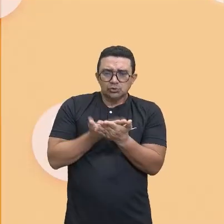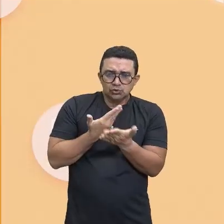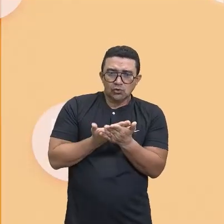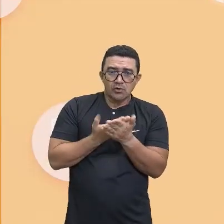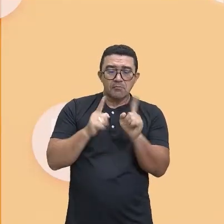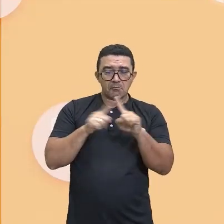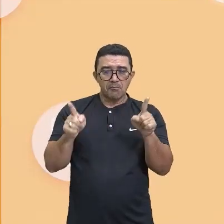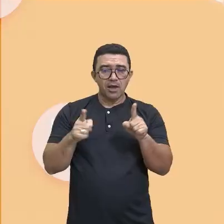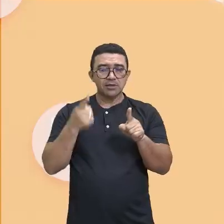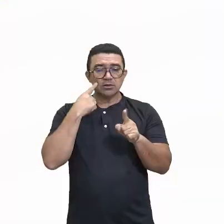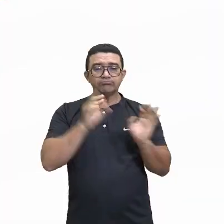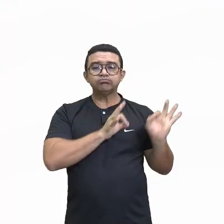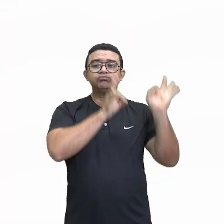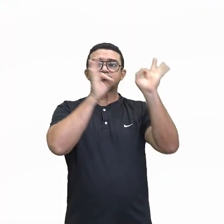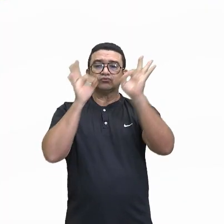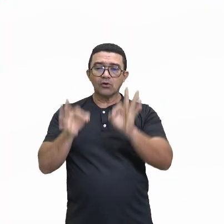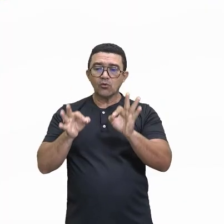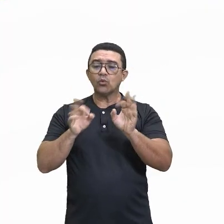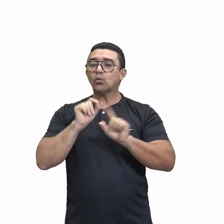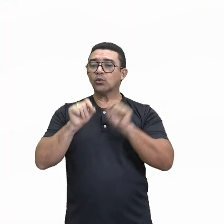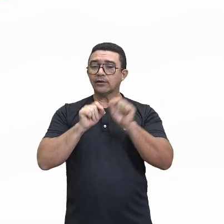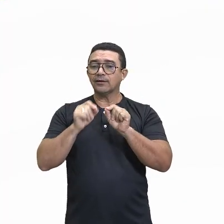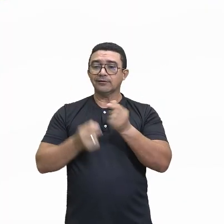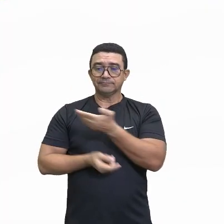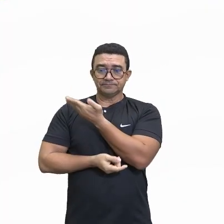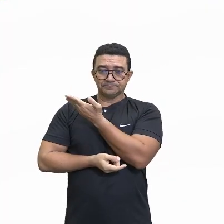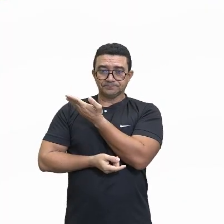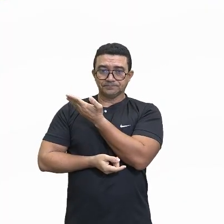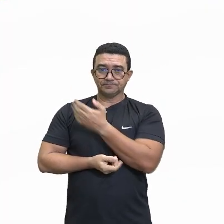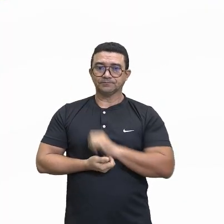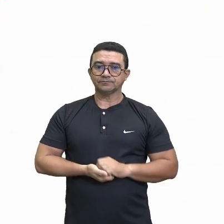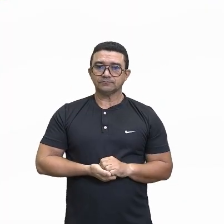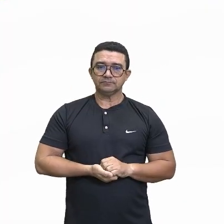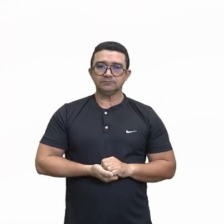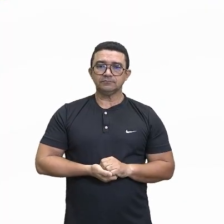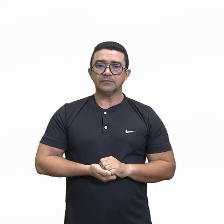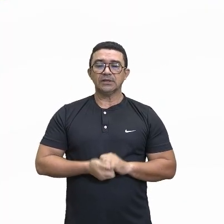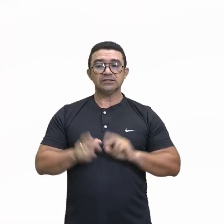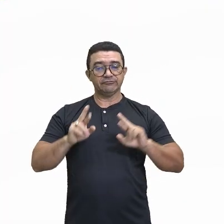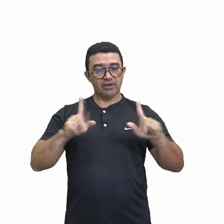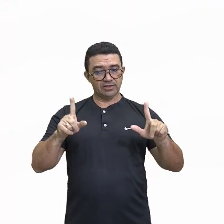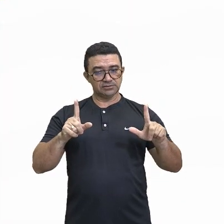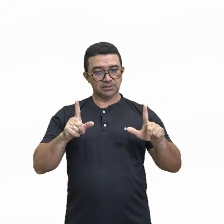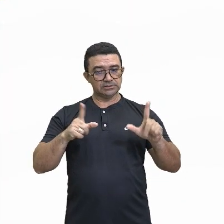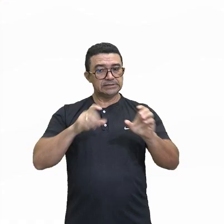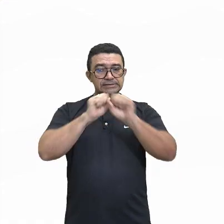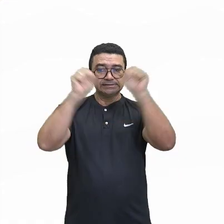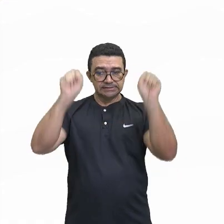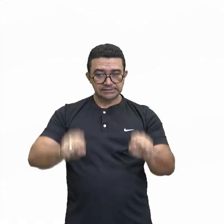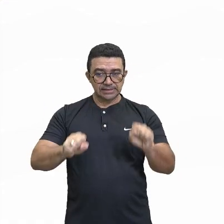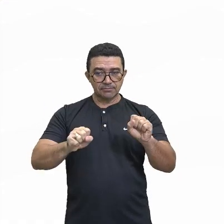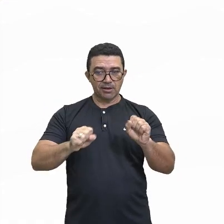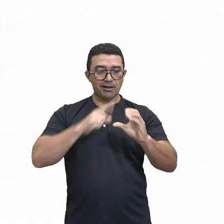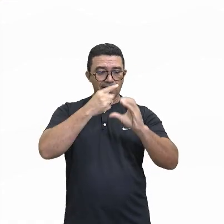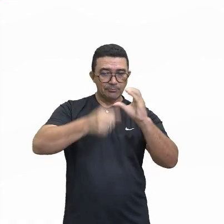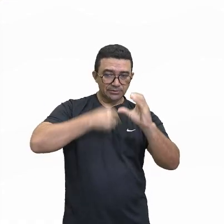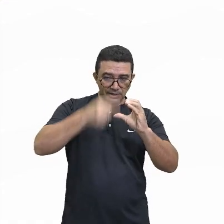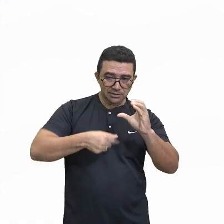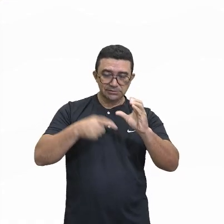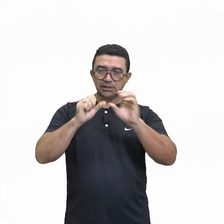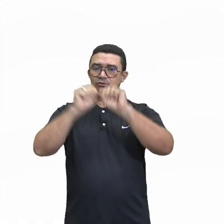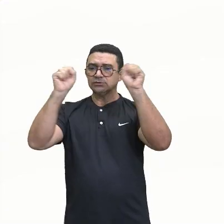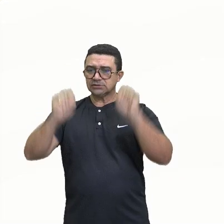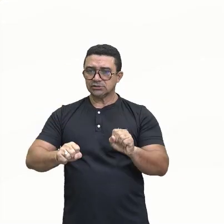retomar agora nessa próxima tela essas ideias aí, né? A diferença entre o sistema capitalista e o sistema socialista